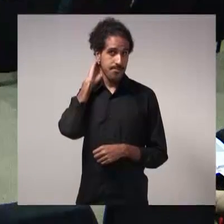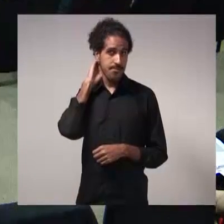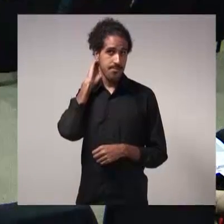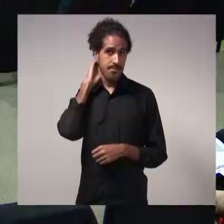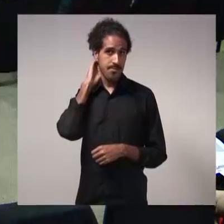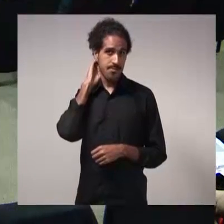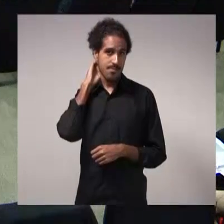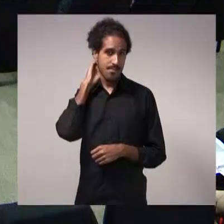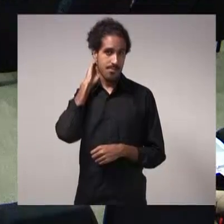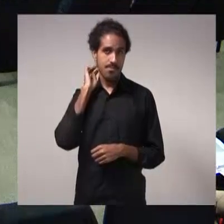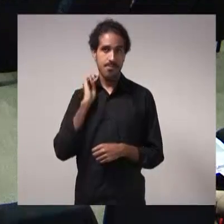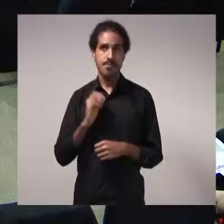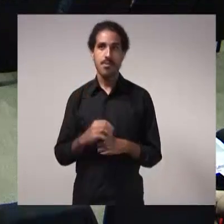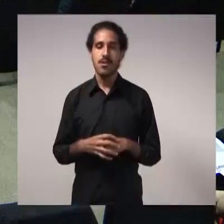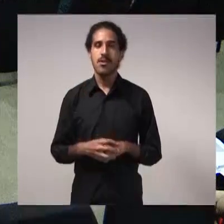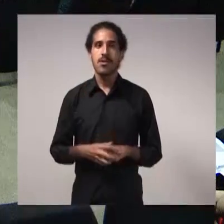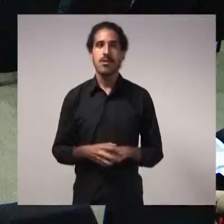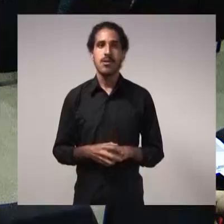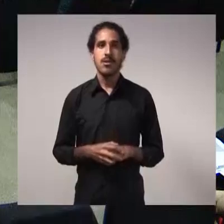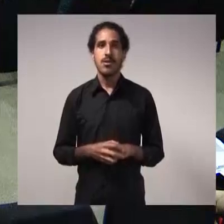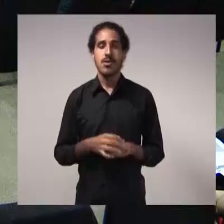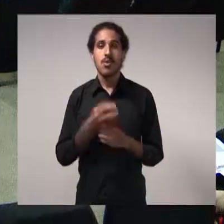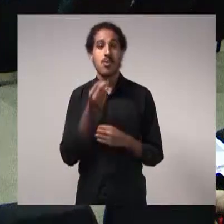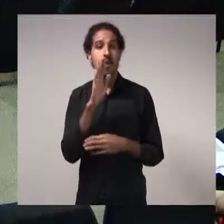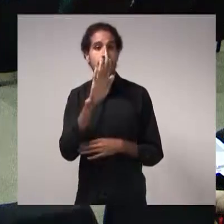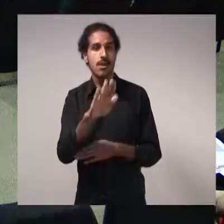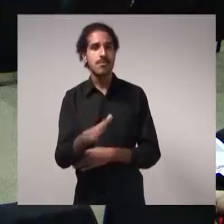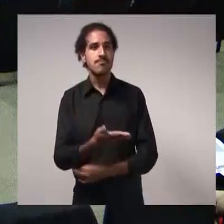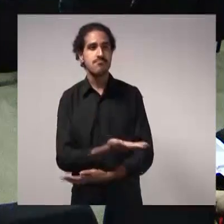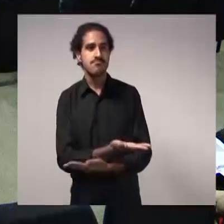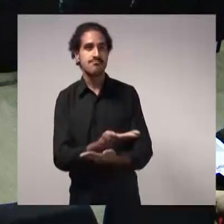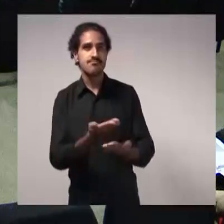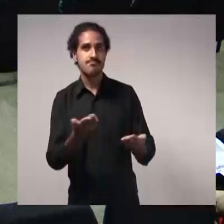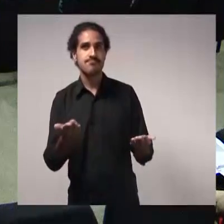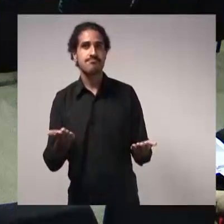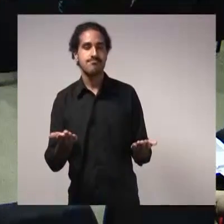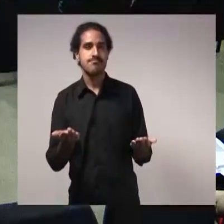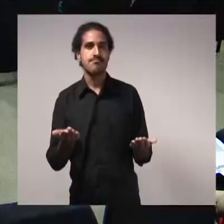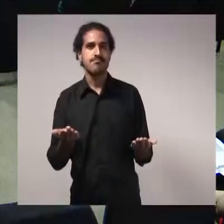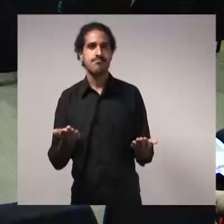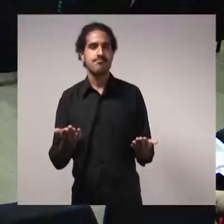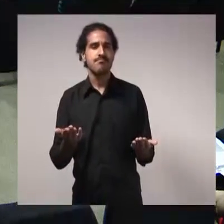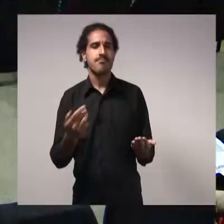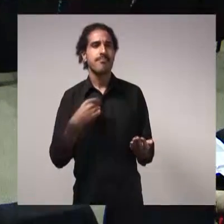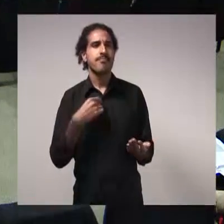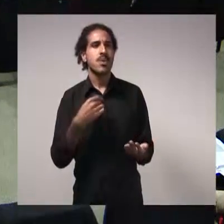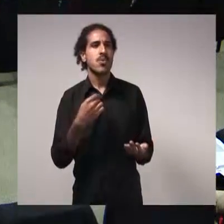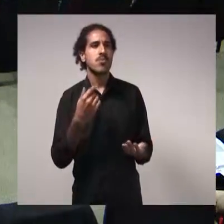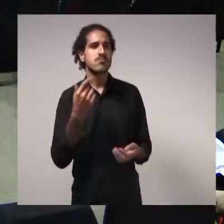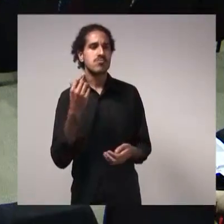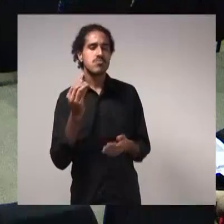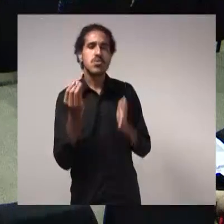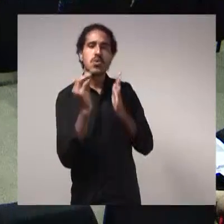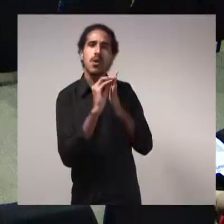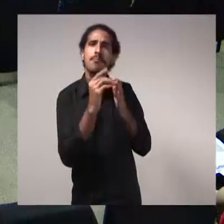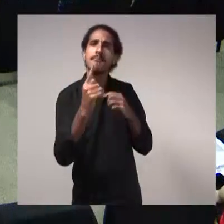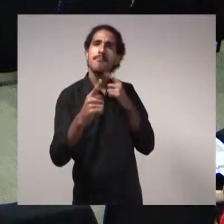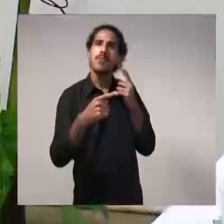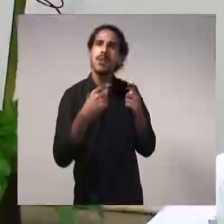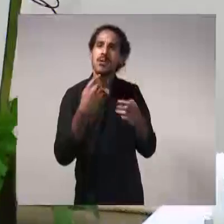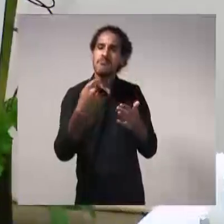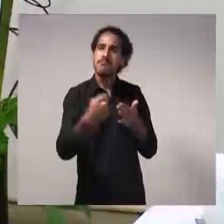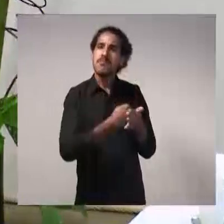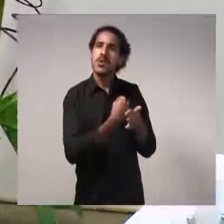Alô? Opa, agora sim. Boa tarde a todos. Me foi colocada essa interessante pergunta